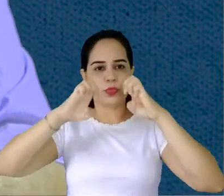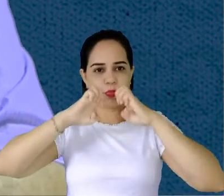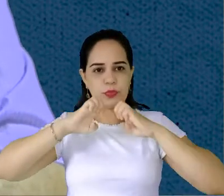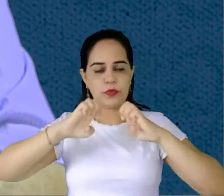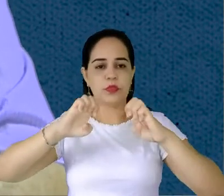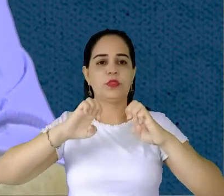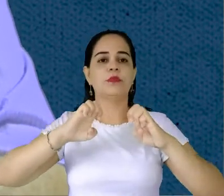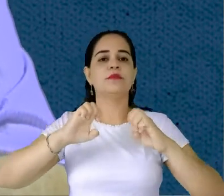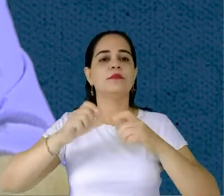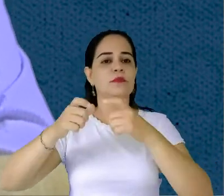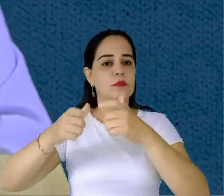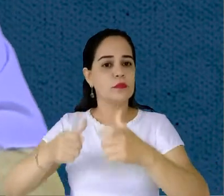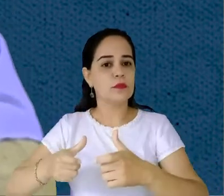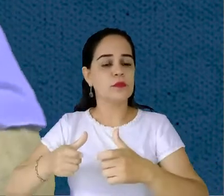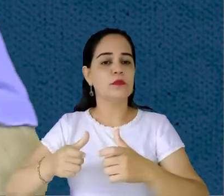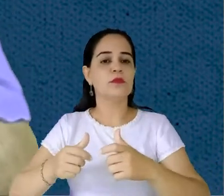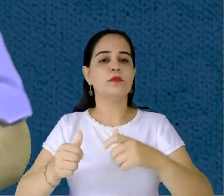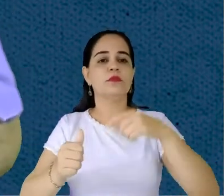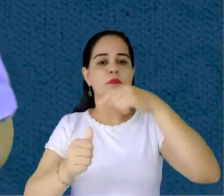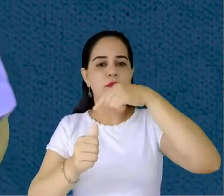na Antioquia.